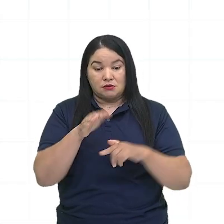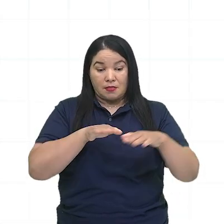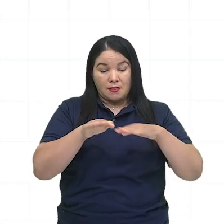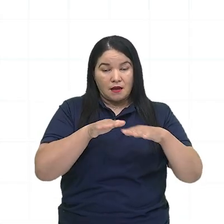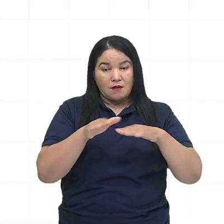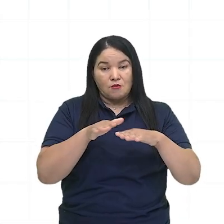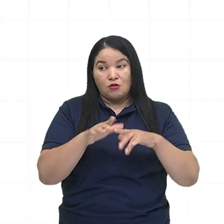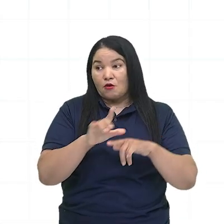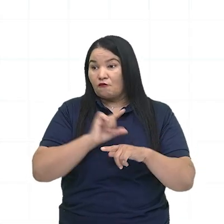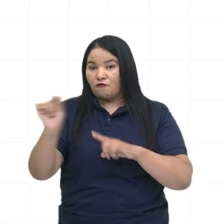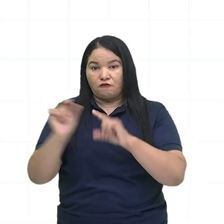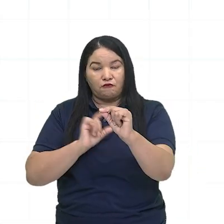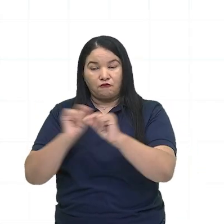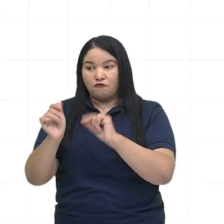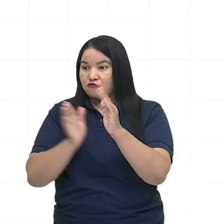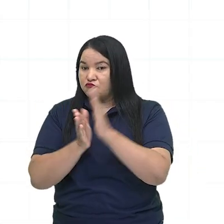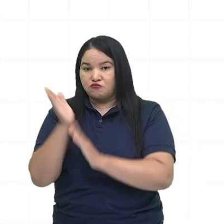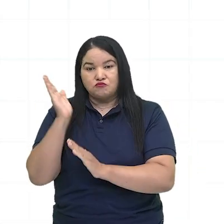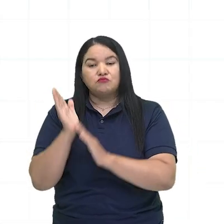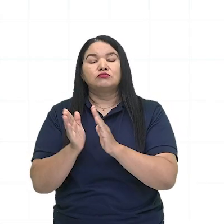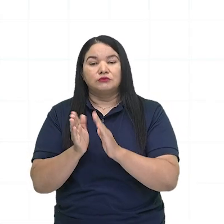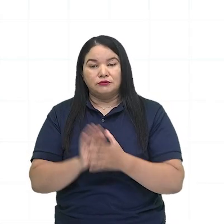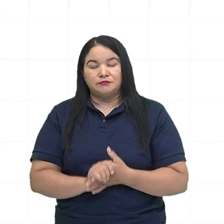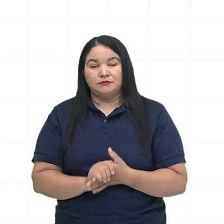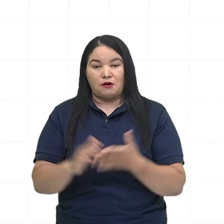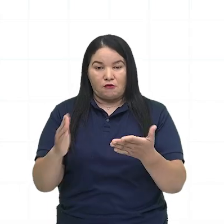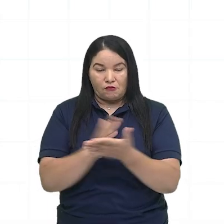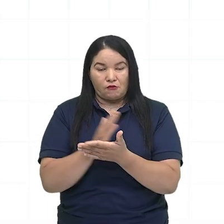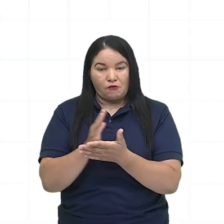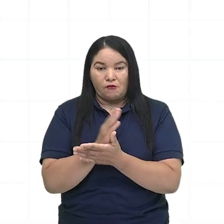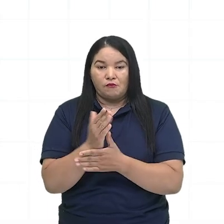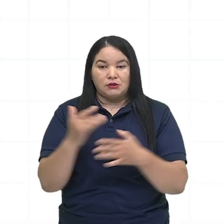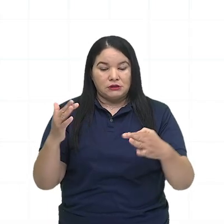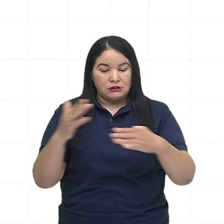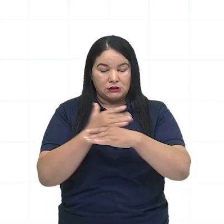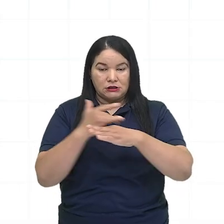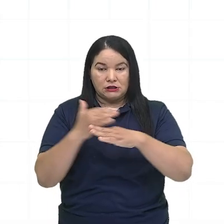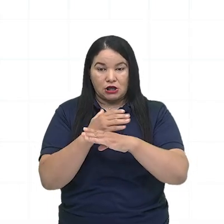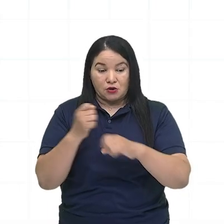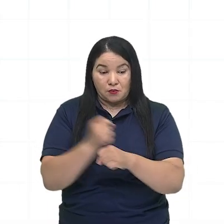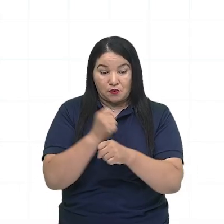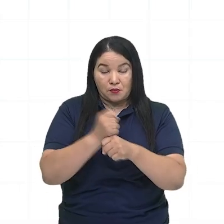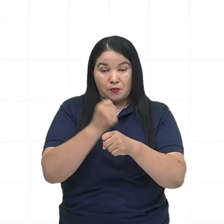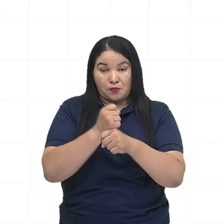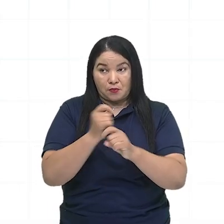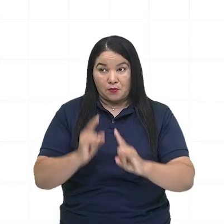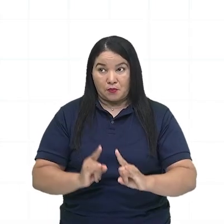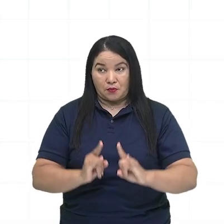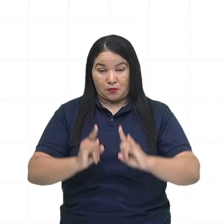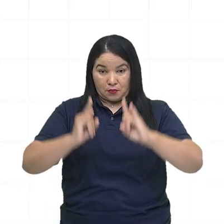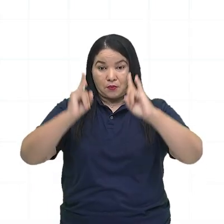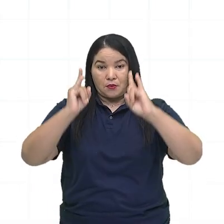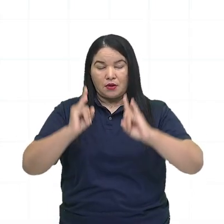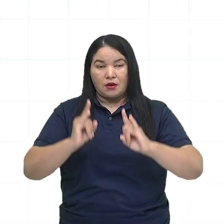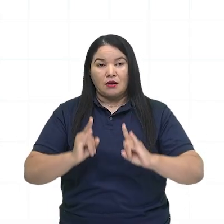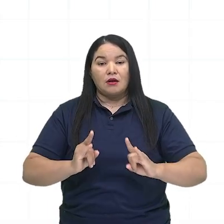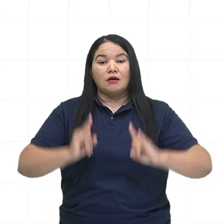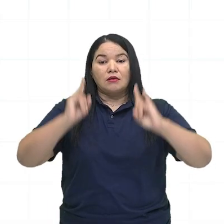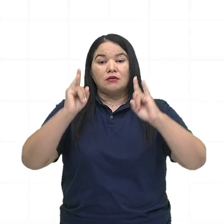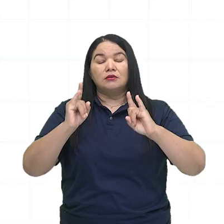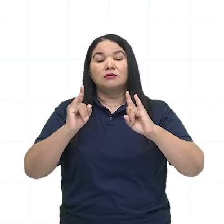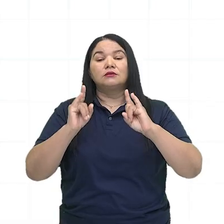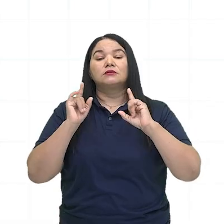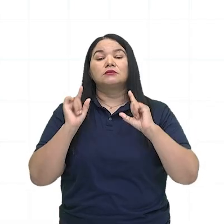locais. E saibam vocês que algumas cidades, elas constroem os seus prédios, né,